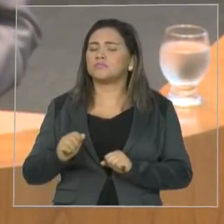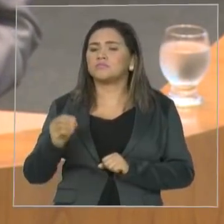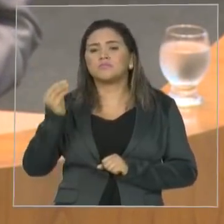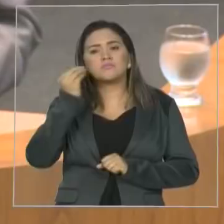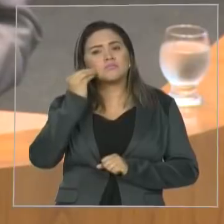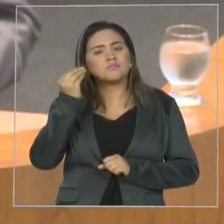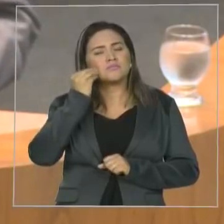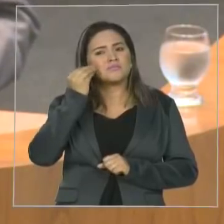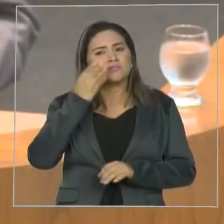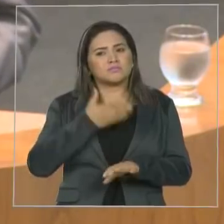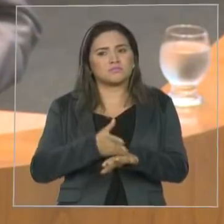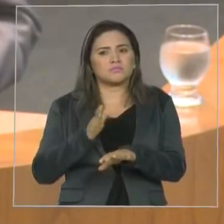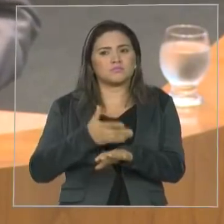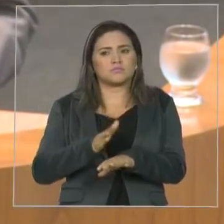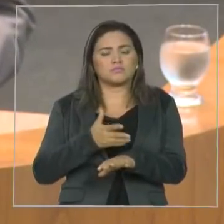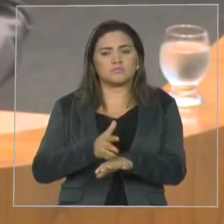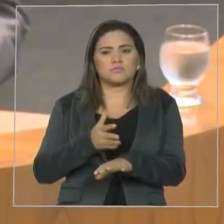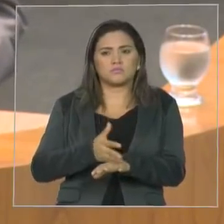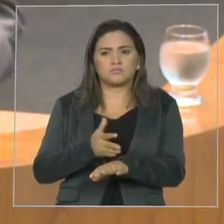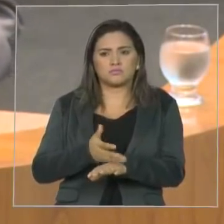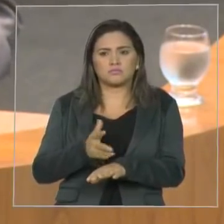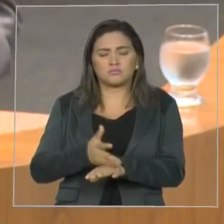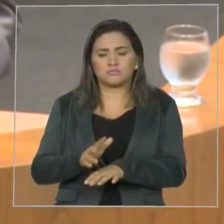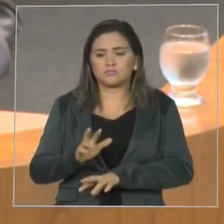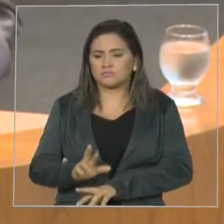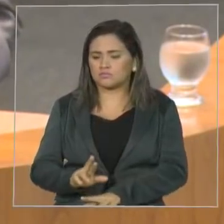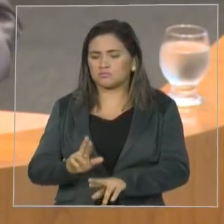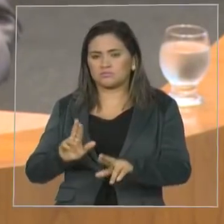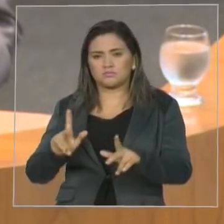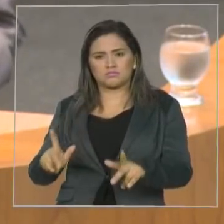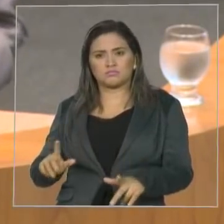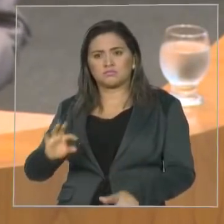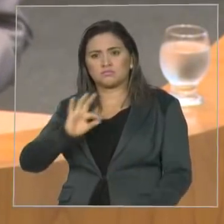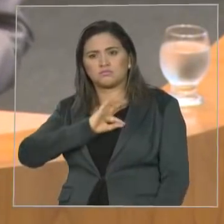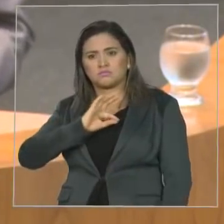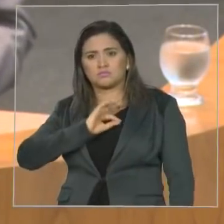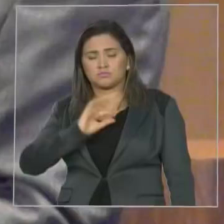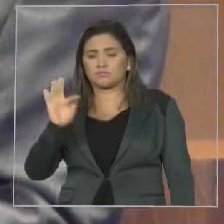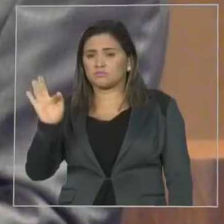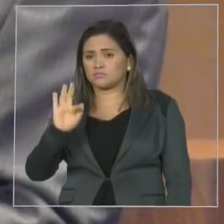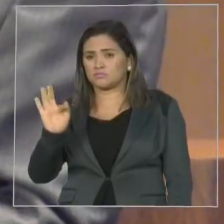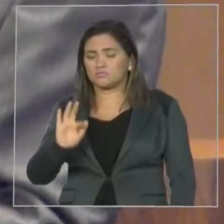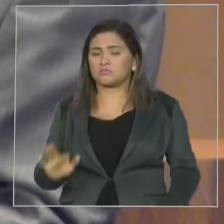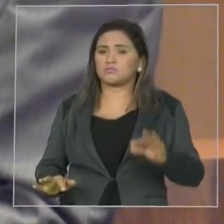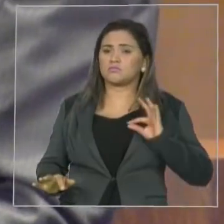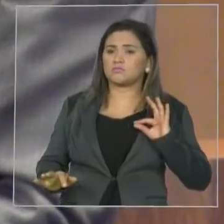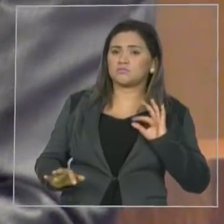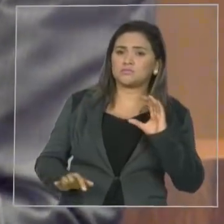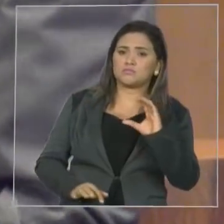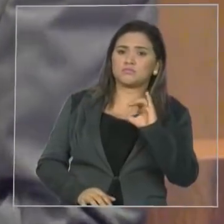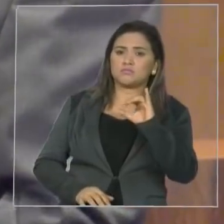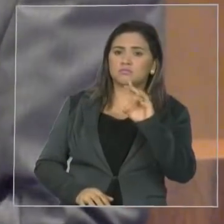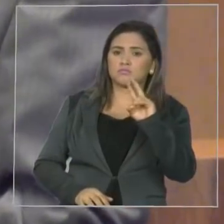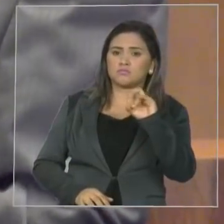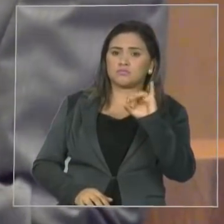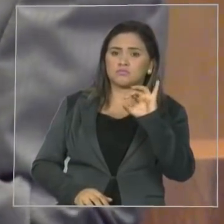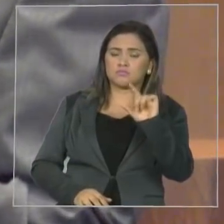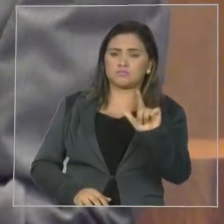Porque sabe o que é a lei, o império da lei. Já as Forças